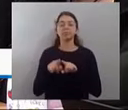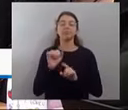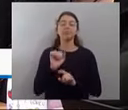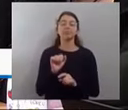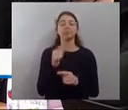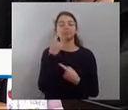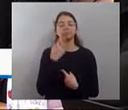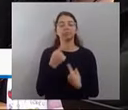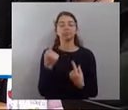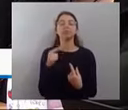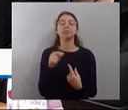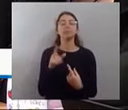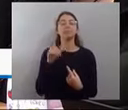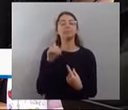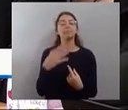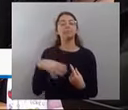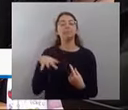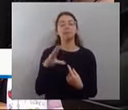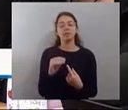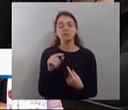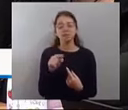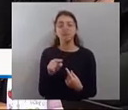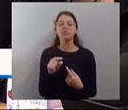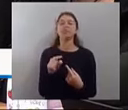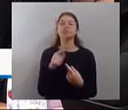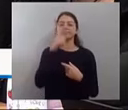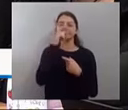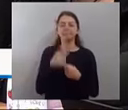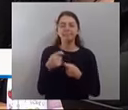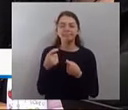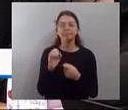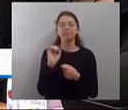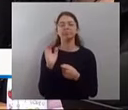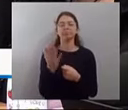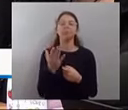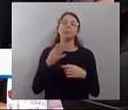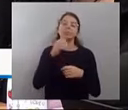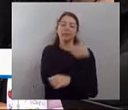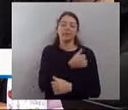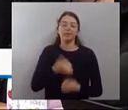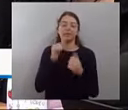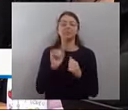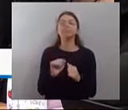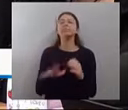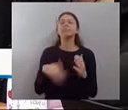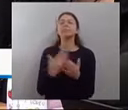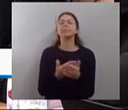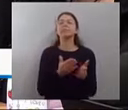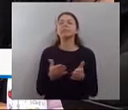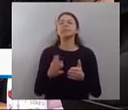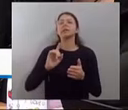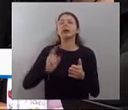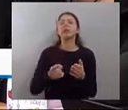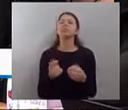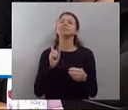valorizar as estruturas ecológicas metropolitana. Senhor Presidente, qual é o sentido desta proposta e desta adesão,